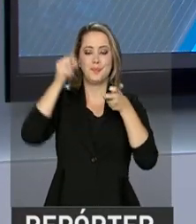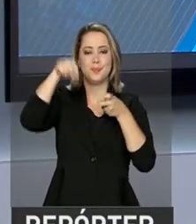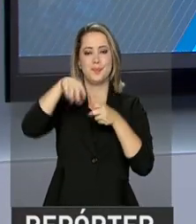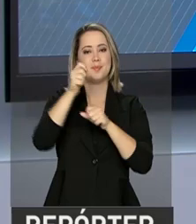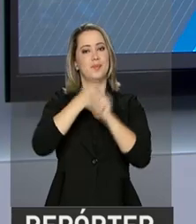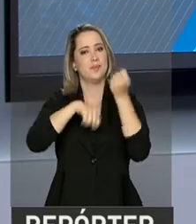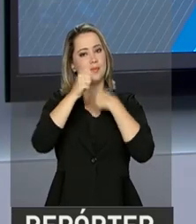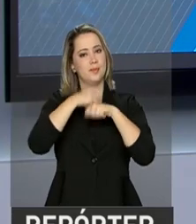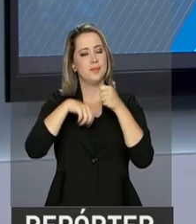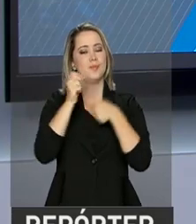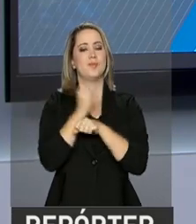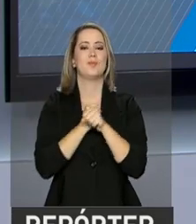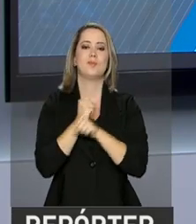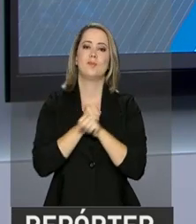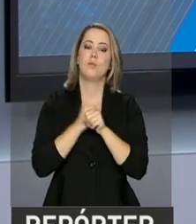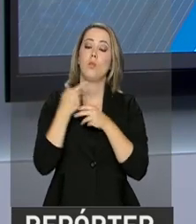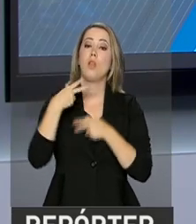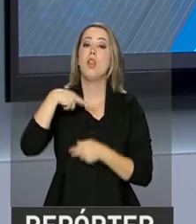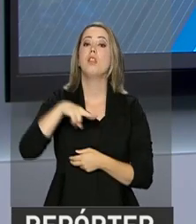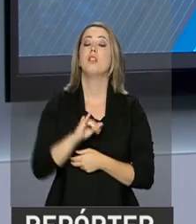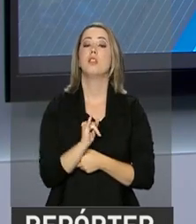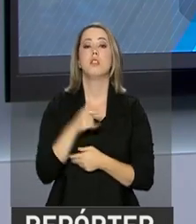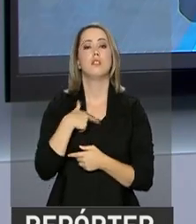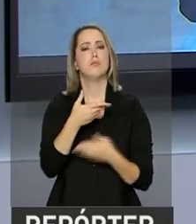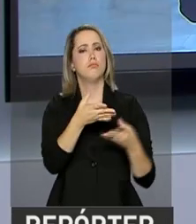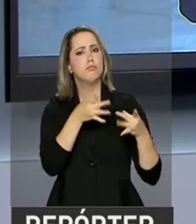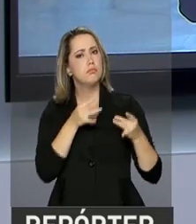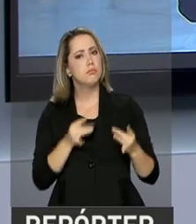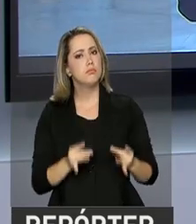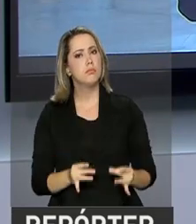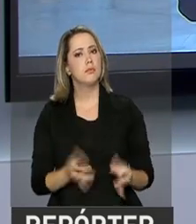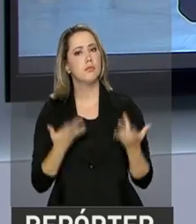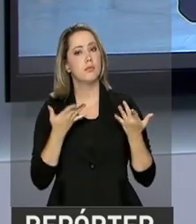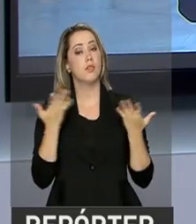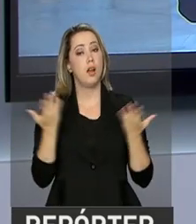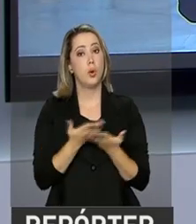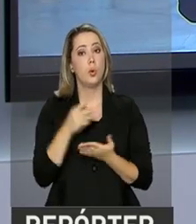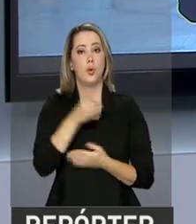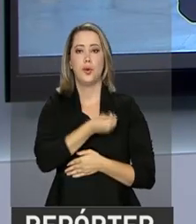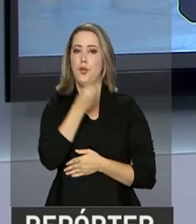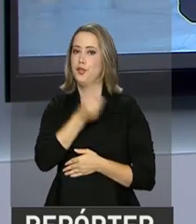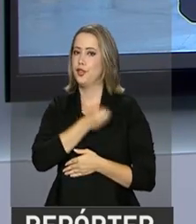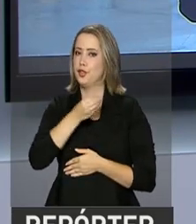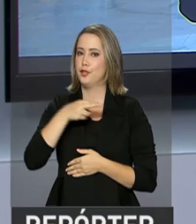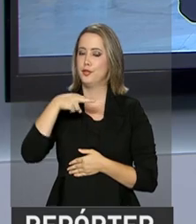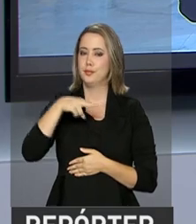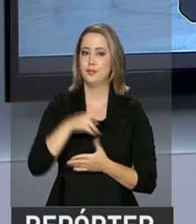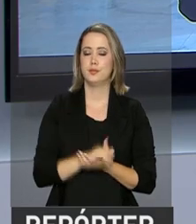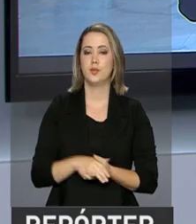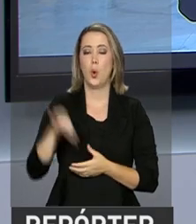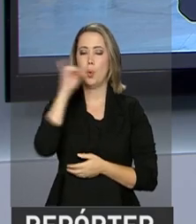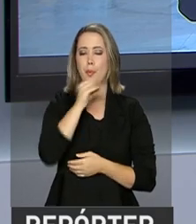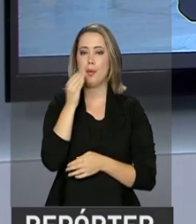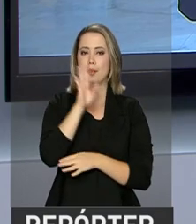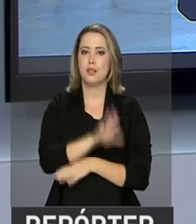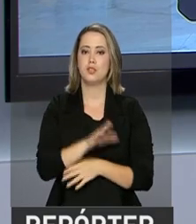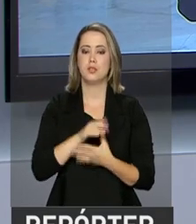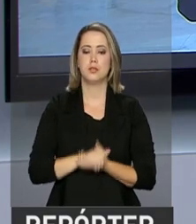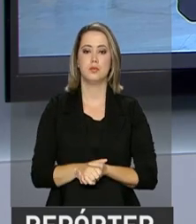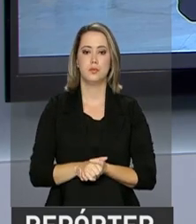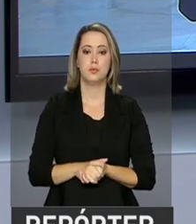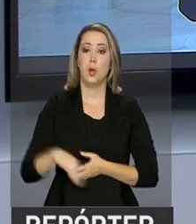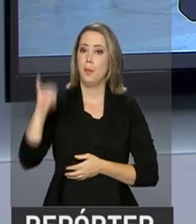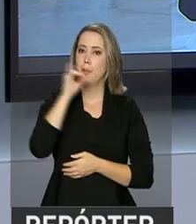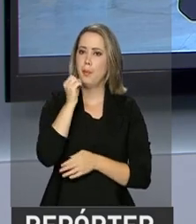para a economia neste ano. O repórter Ney Pereira tem as informações ao vivo para a gente. Oi, Ney, boa tarde. Boa